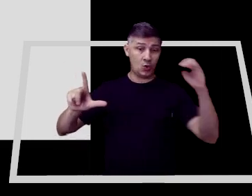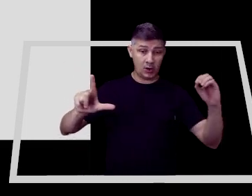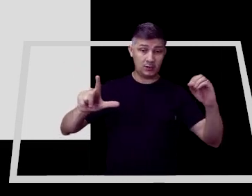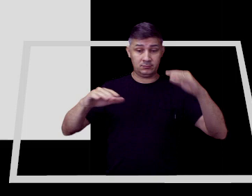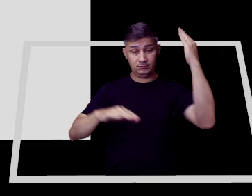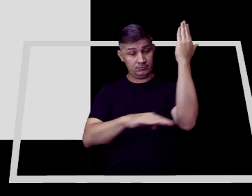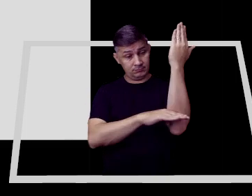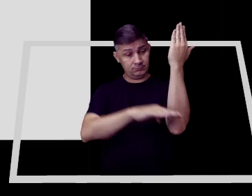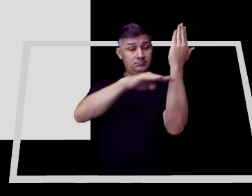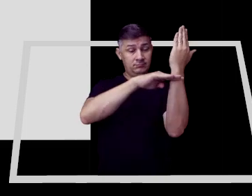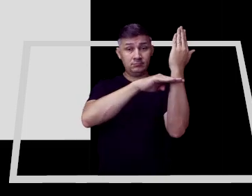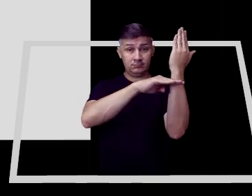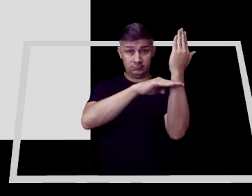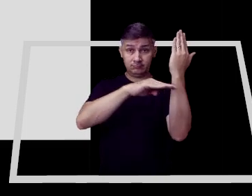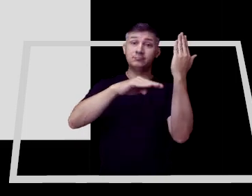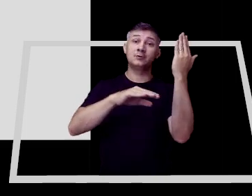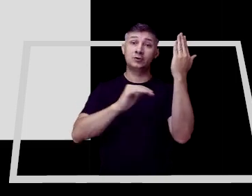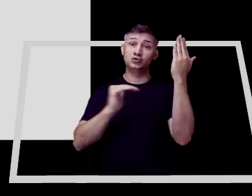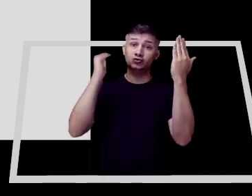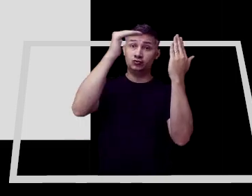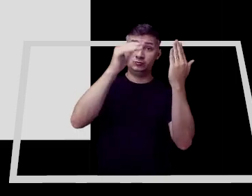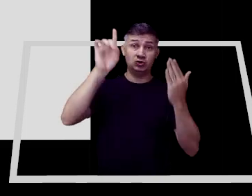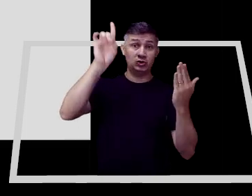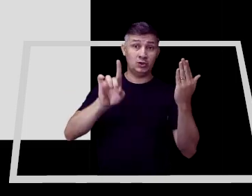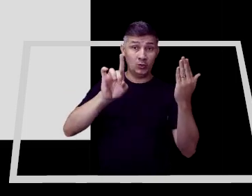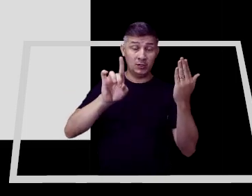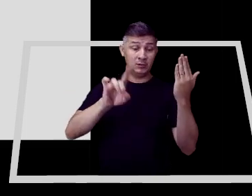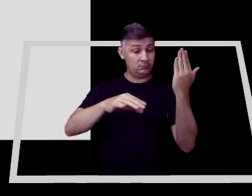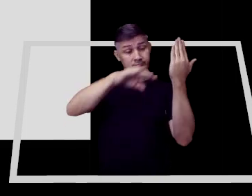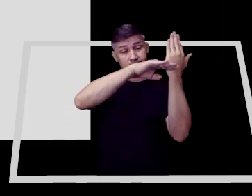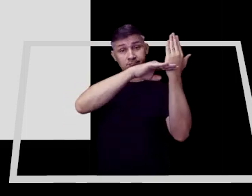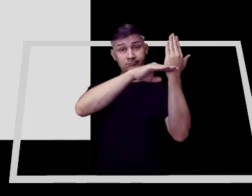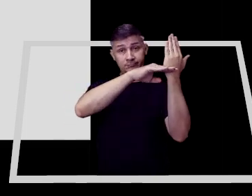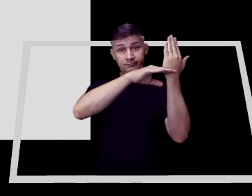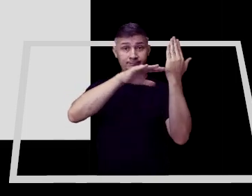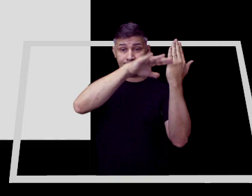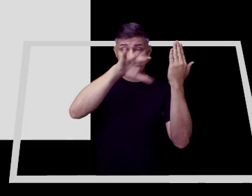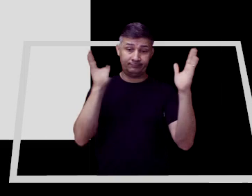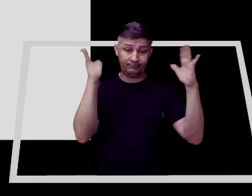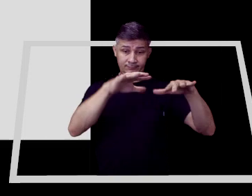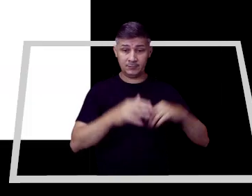2 pavimentos, né, a diretoria se encontra no pavimento superior, e